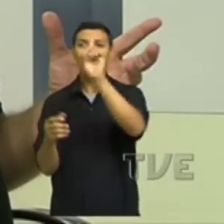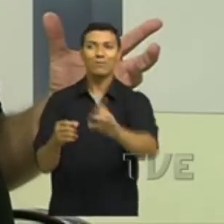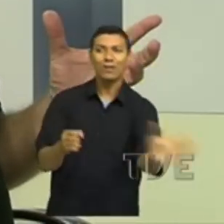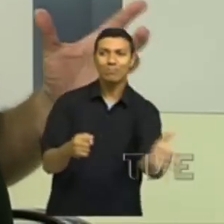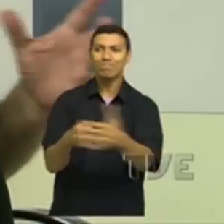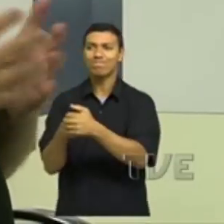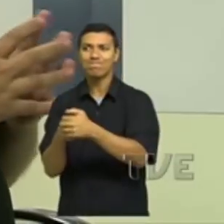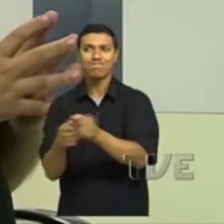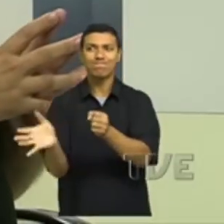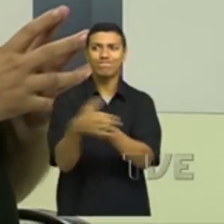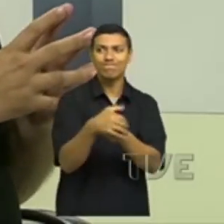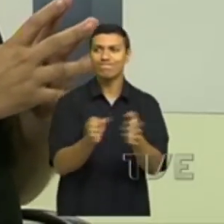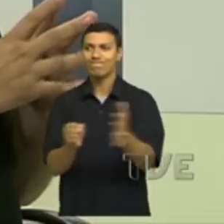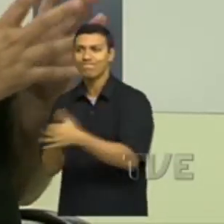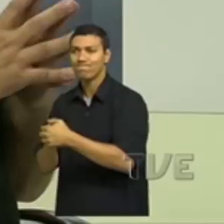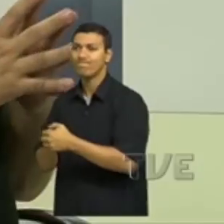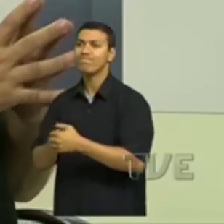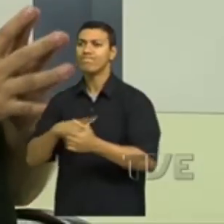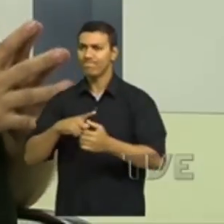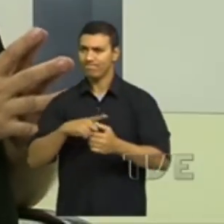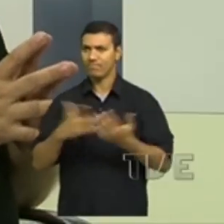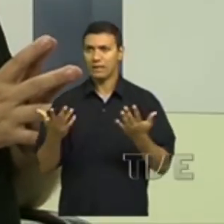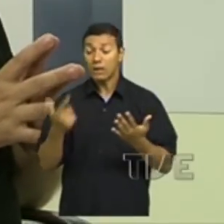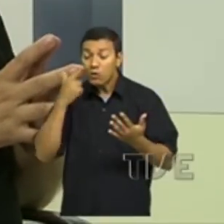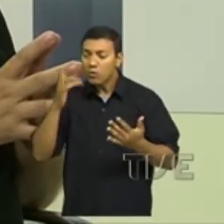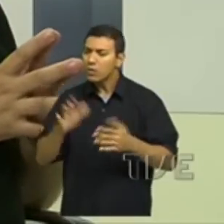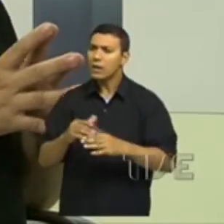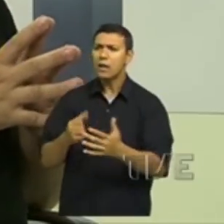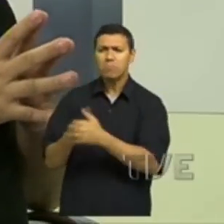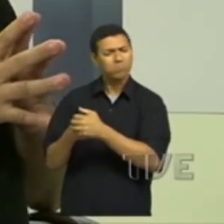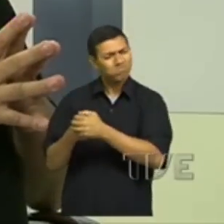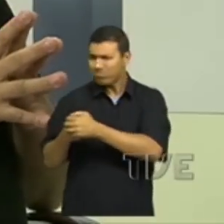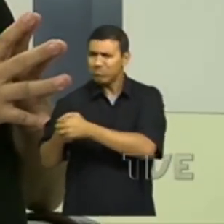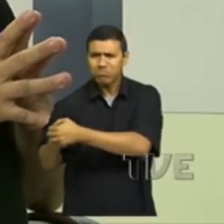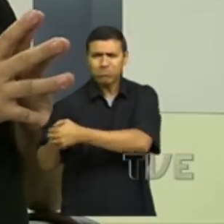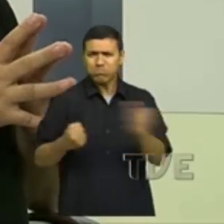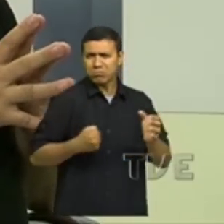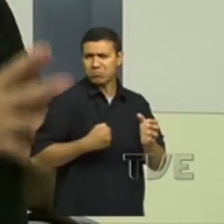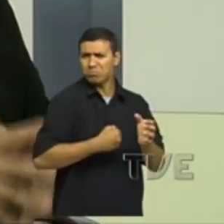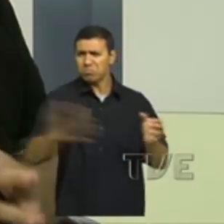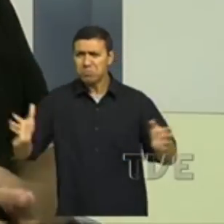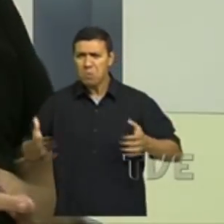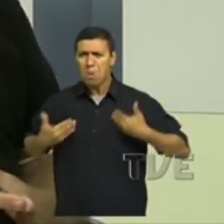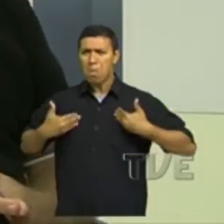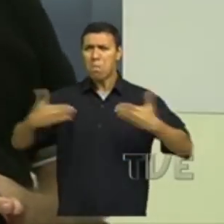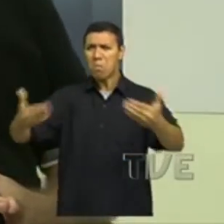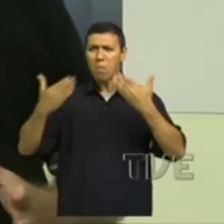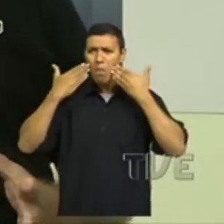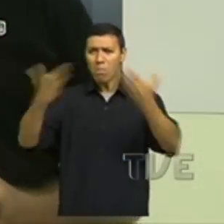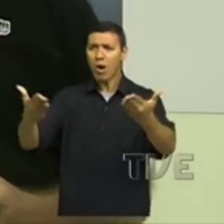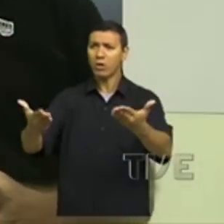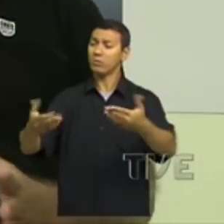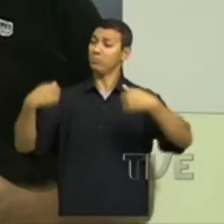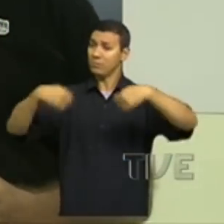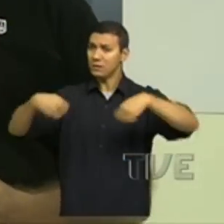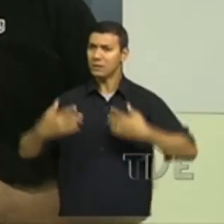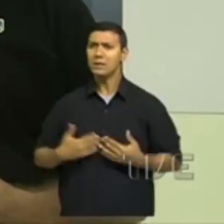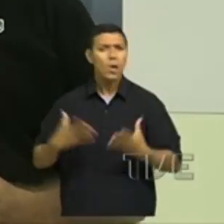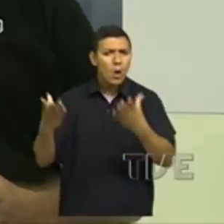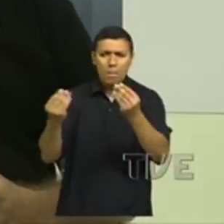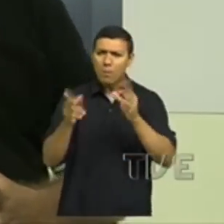muito grande, e agora a gente está quebrando isso. Eu acho que é um movimento que está começando, é um monte de